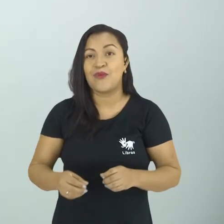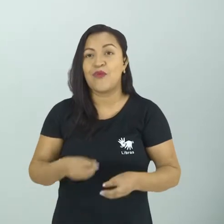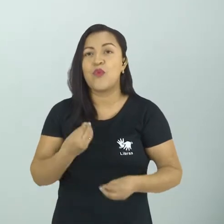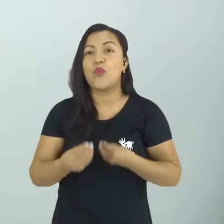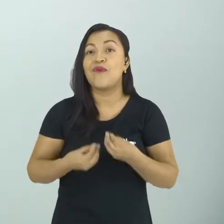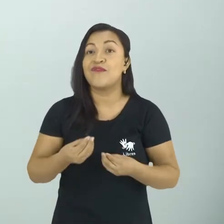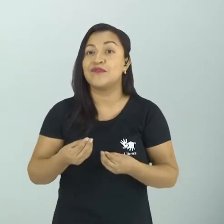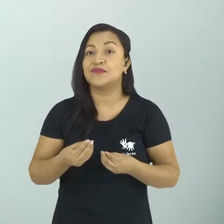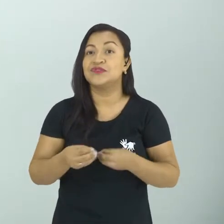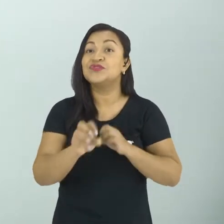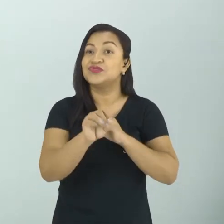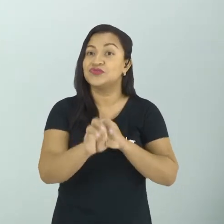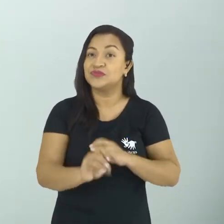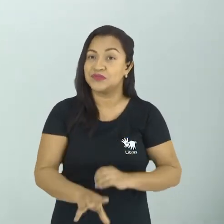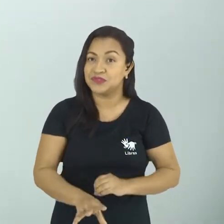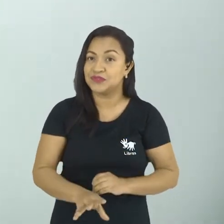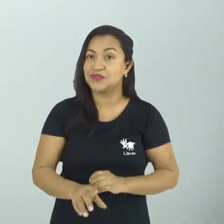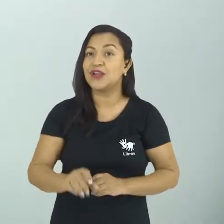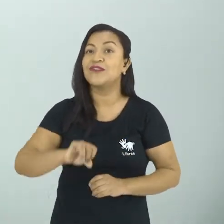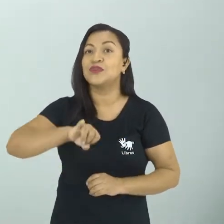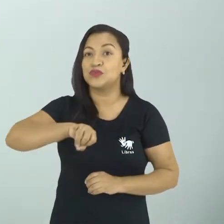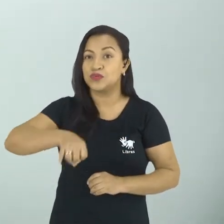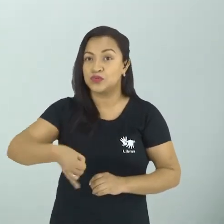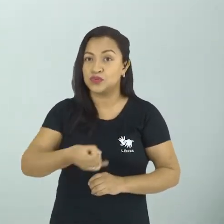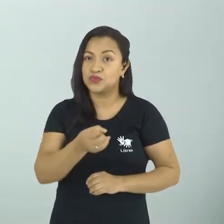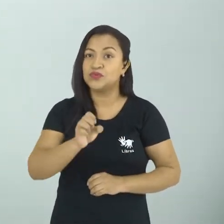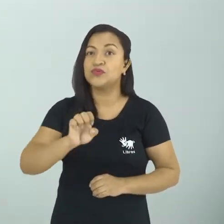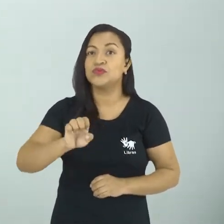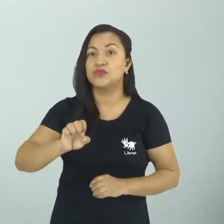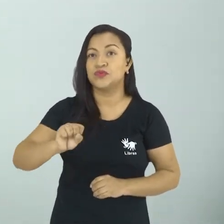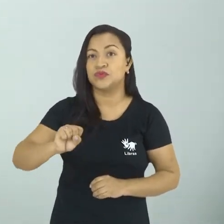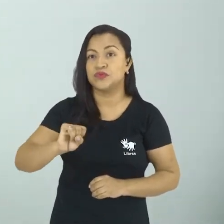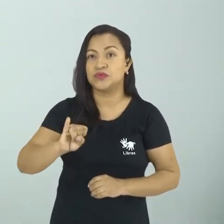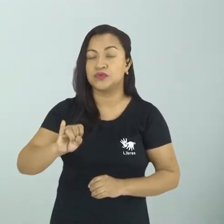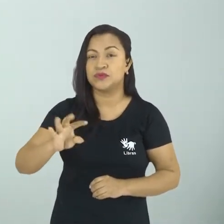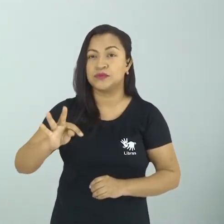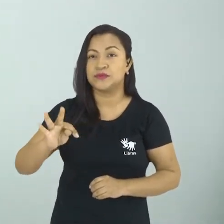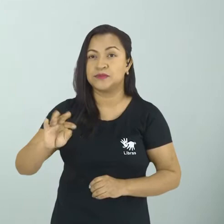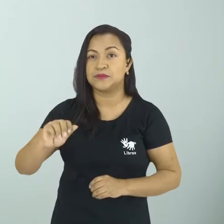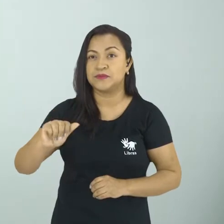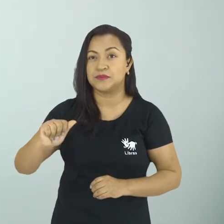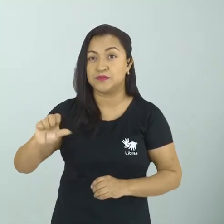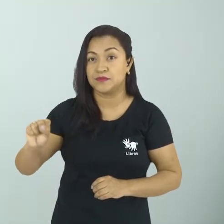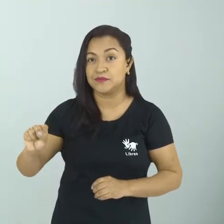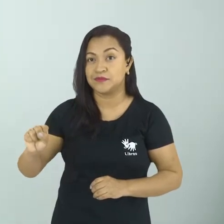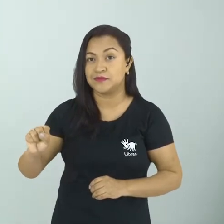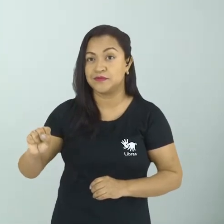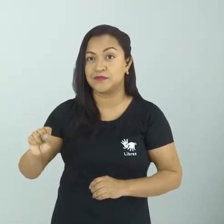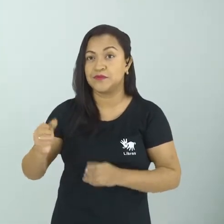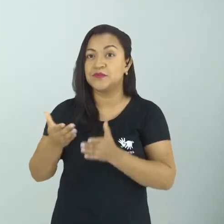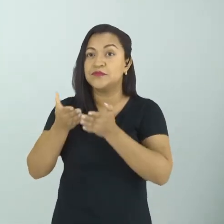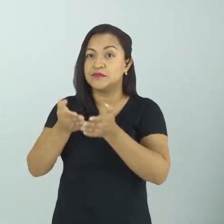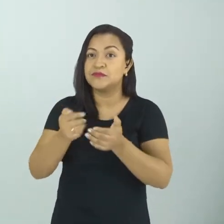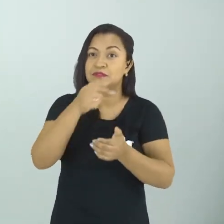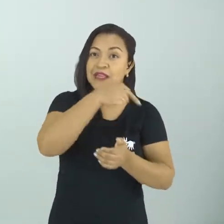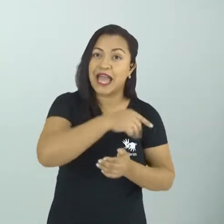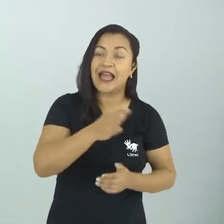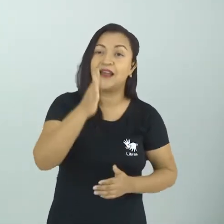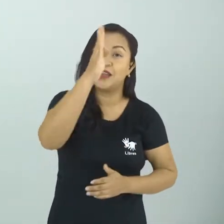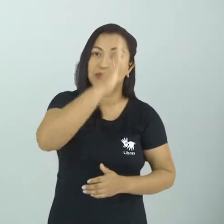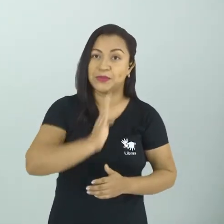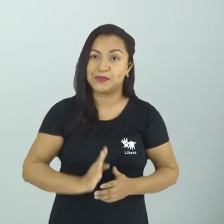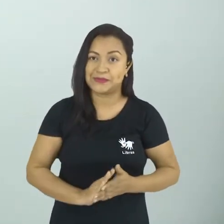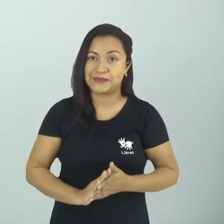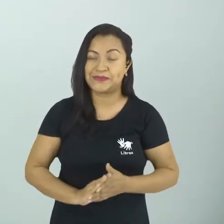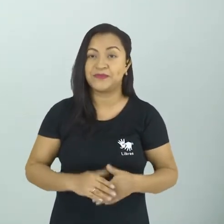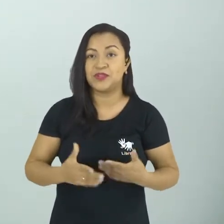primeira forma de educação aqui no Brasil estava ligada aos missionários jesuítas. Então, eles criaram